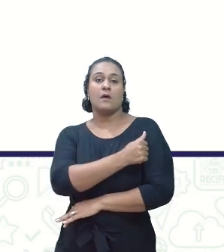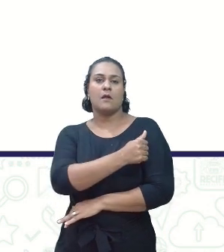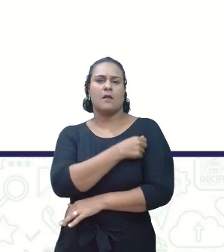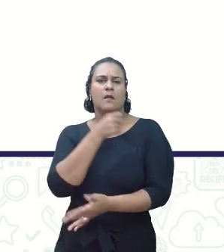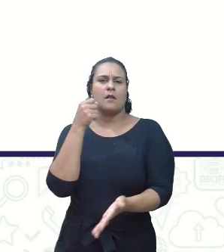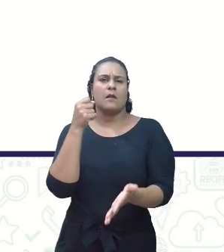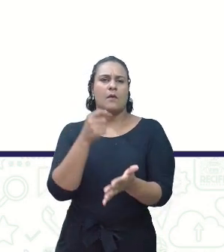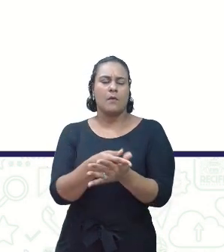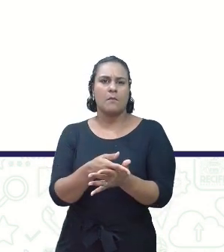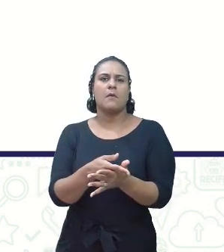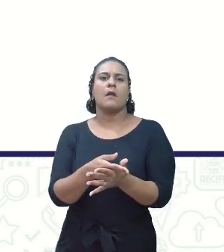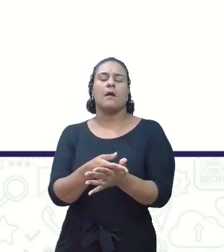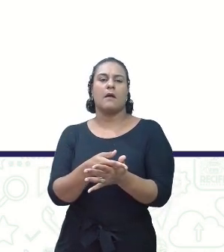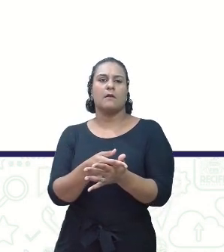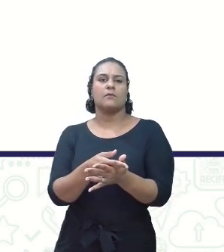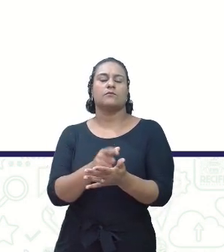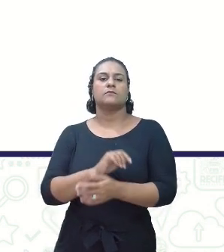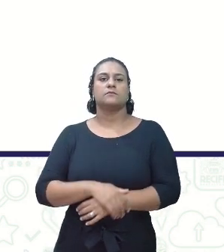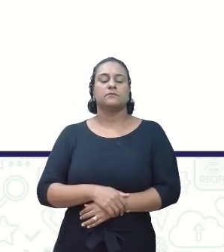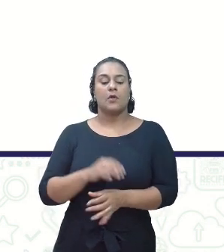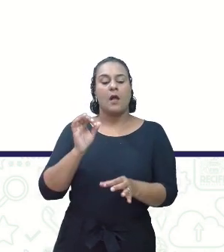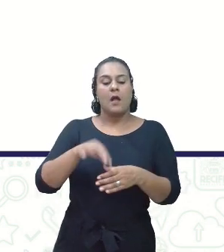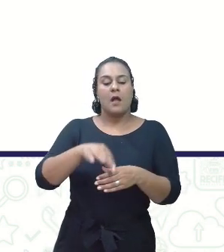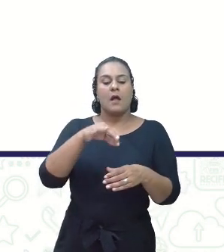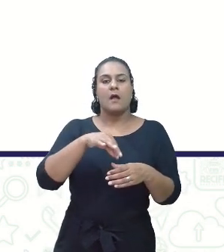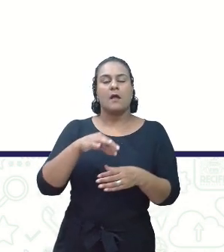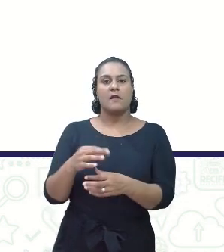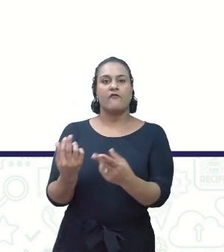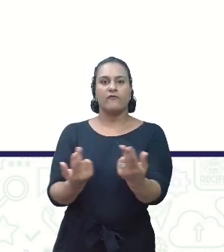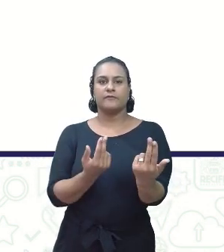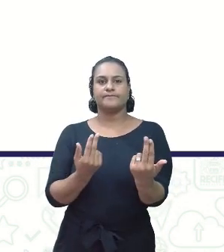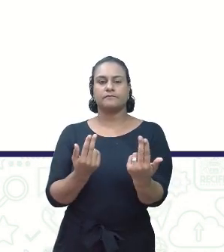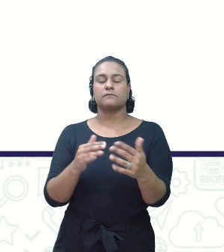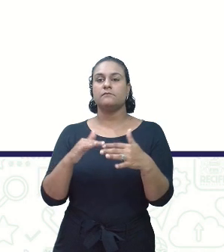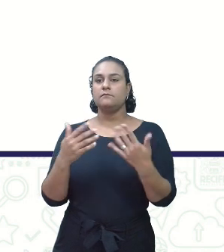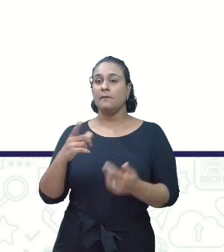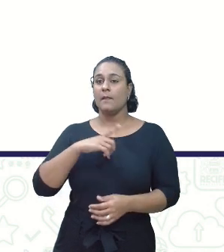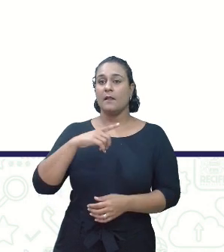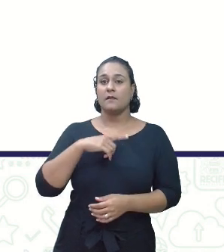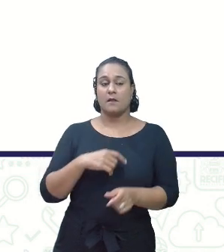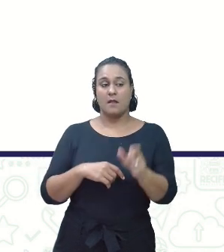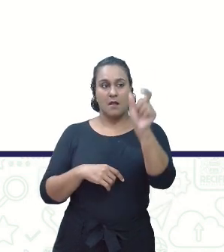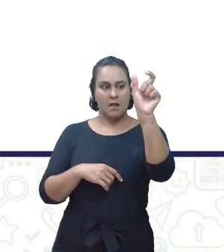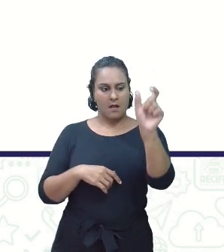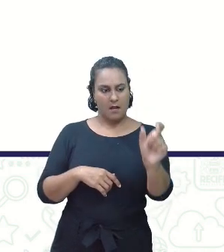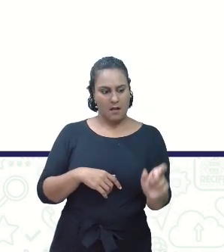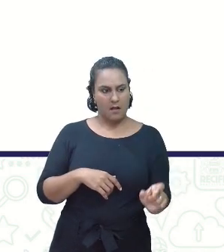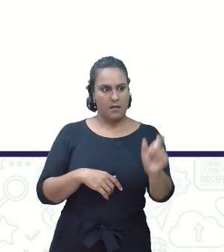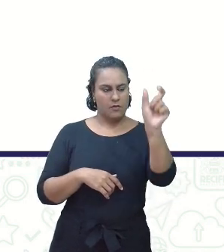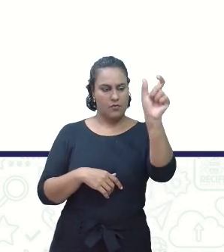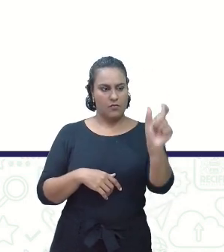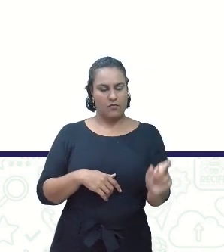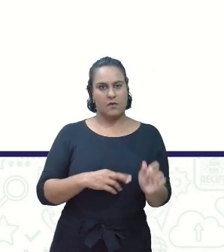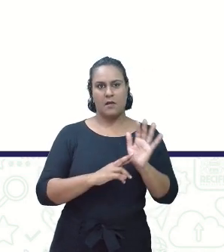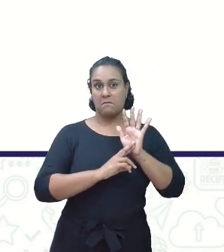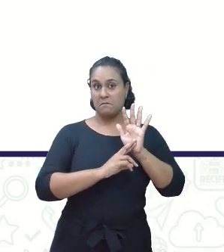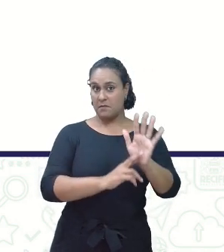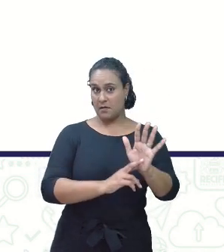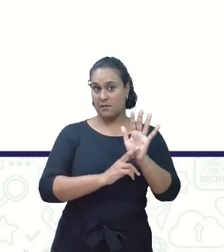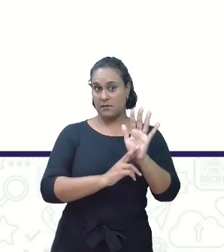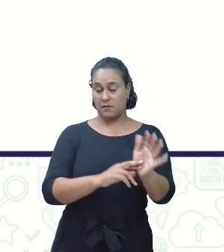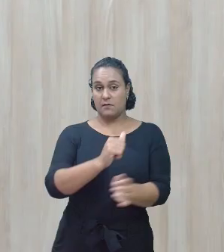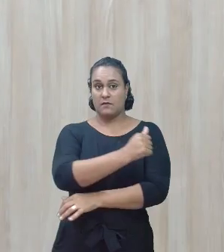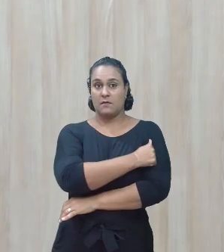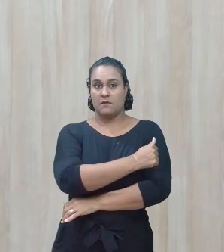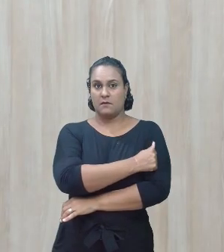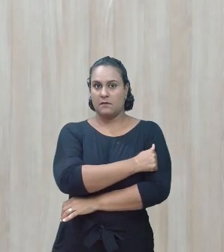o mesmo número de bilhetes. Então, aqui eu tenho a altura representando os alunos. Lembra que eu falei agora há pouco